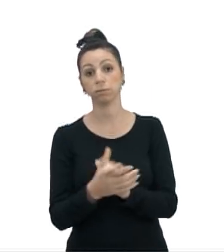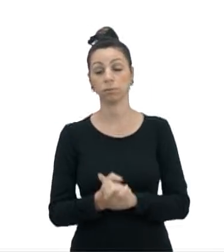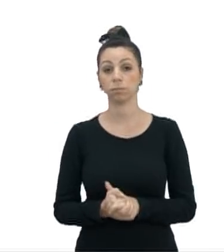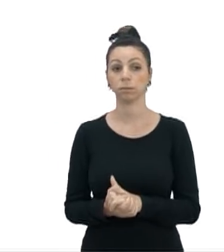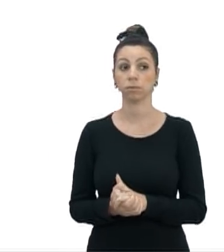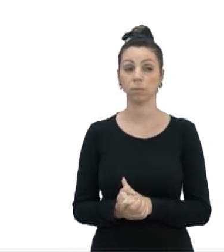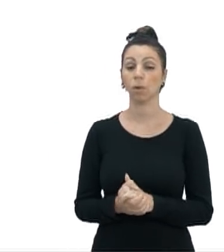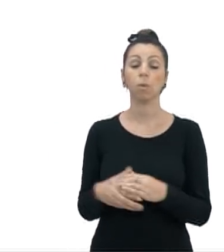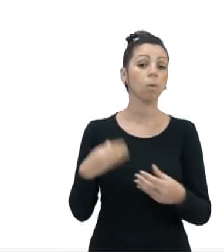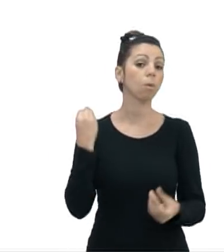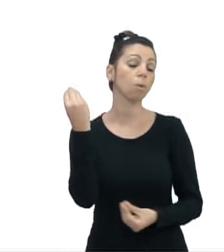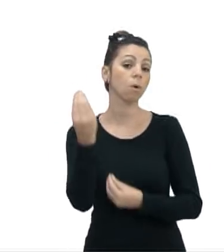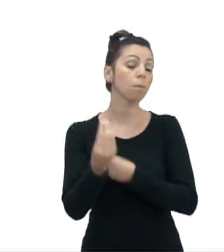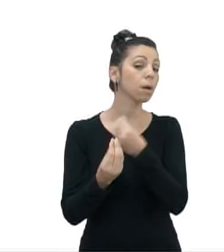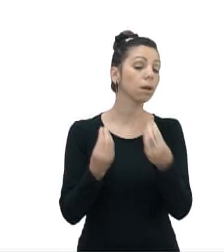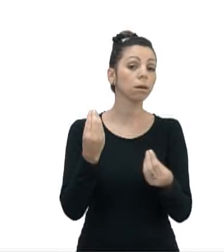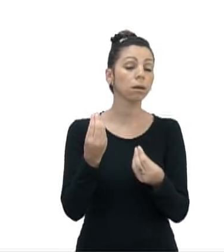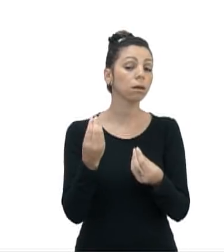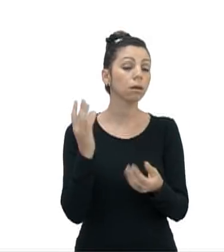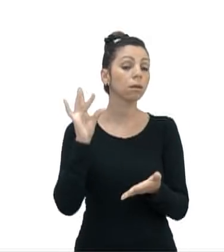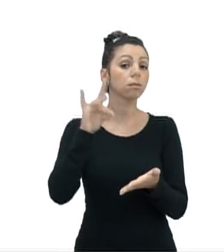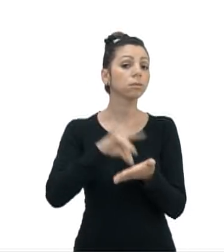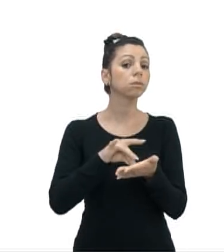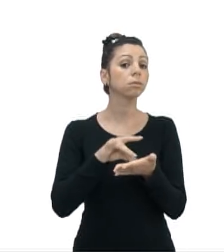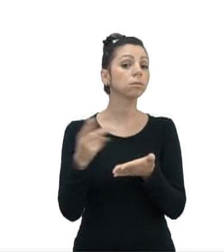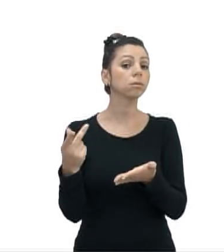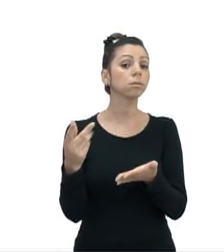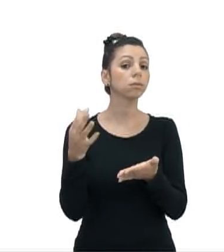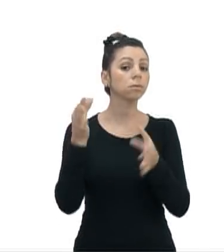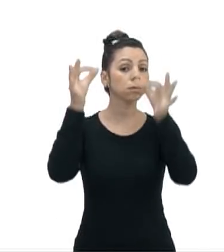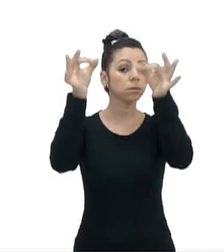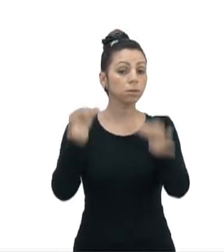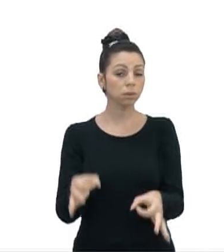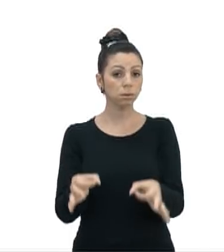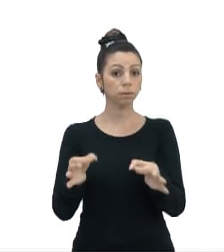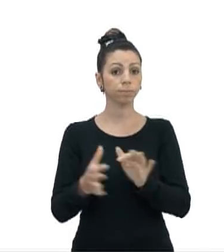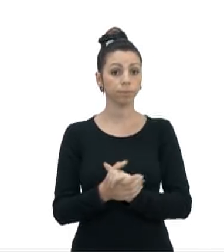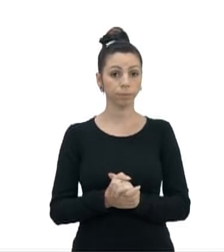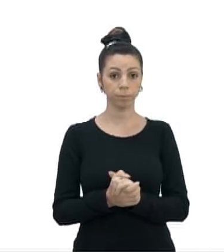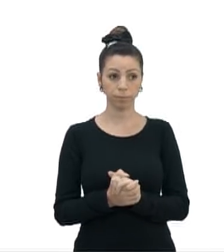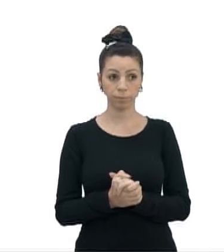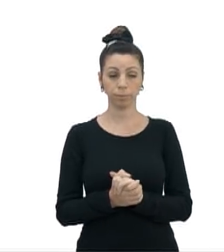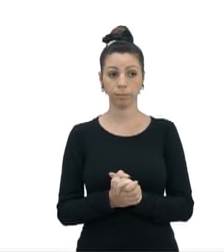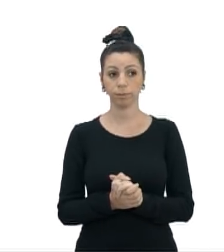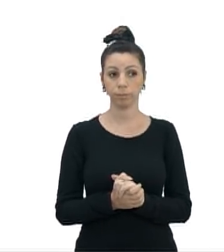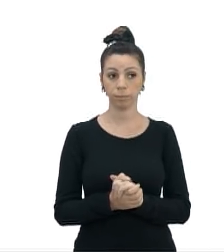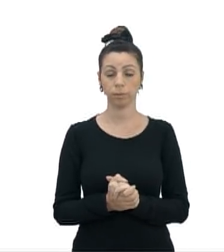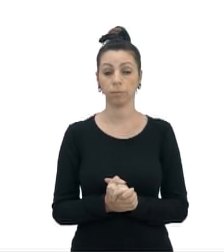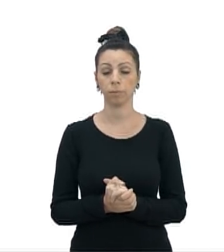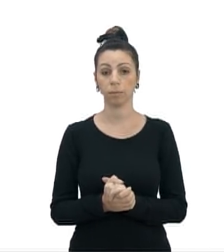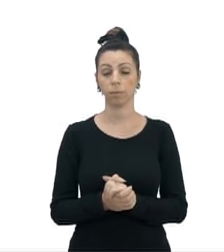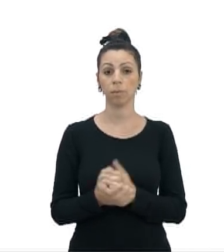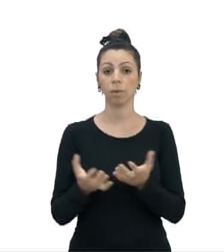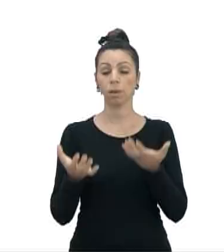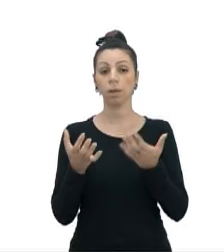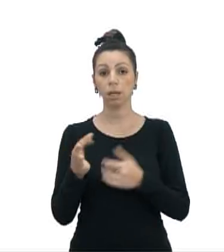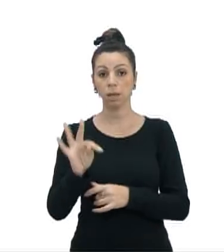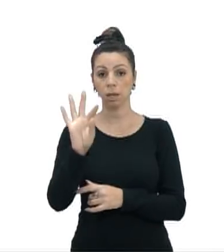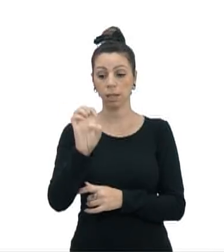aqui correto e não mudaria o sentido? Vamos lá? Letra A, queria te pedir